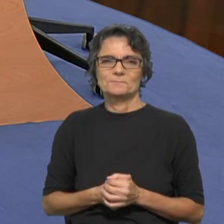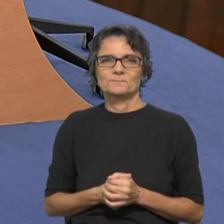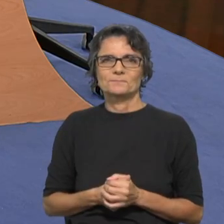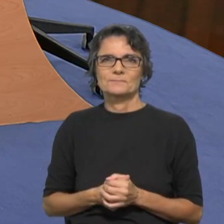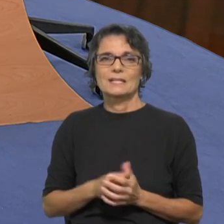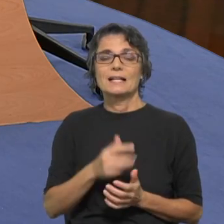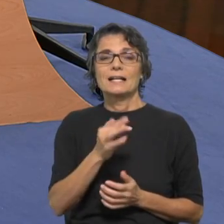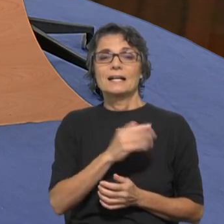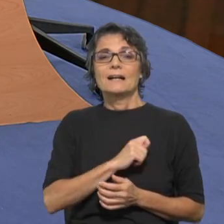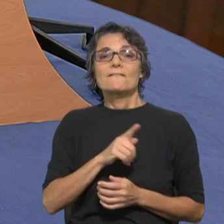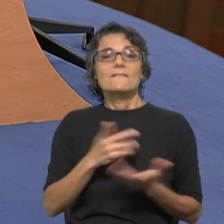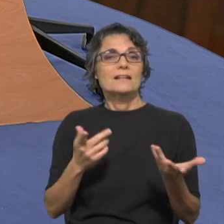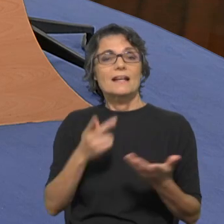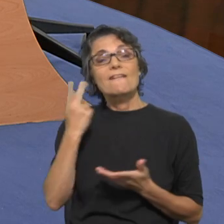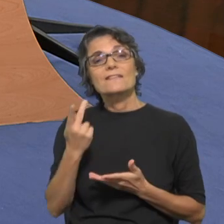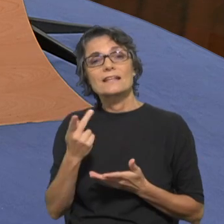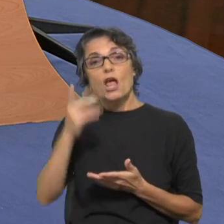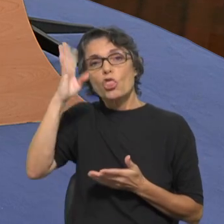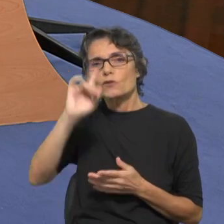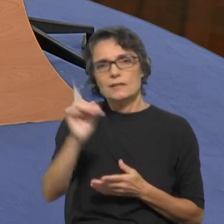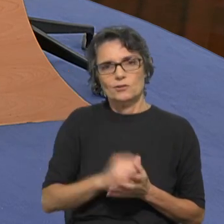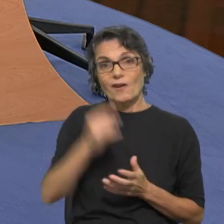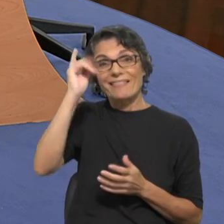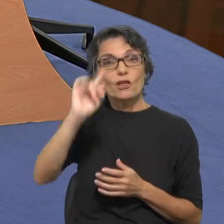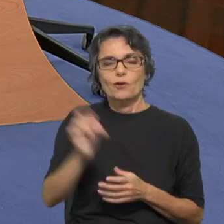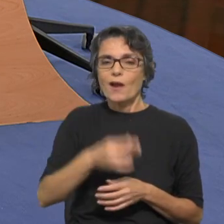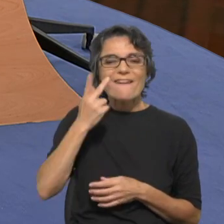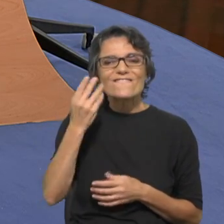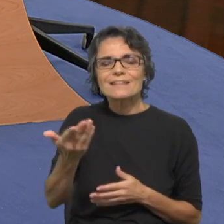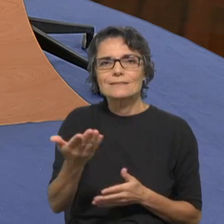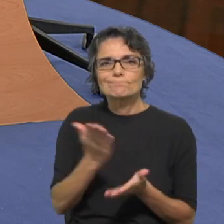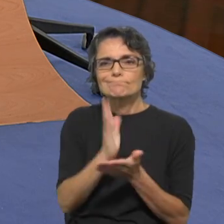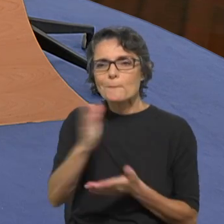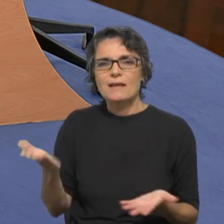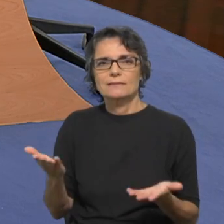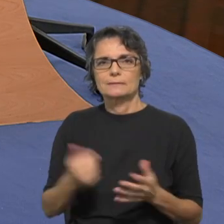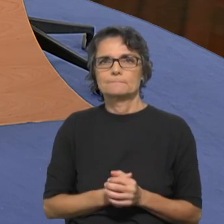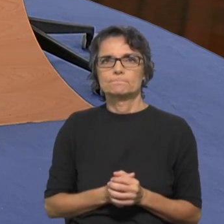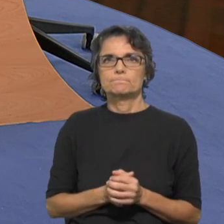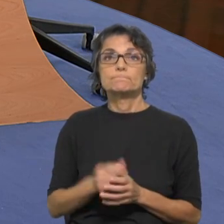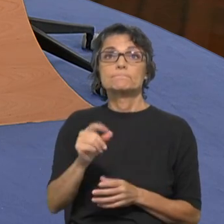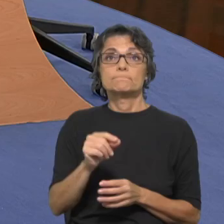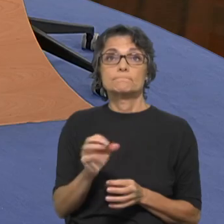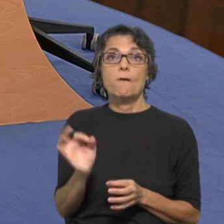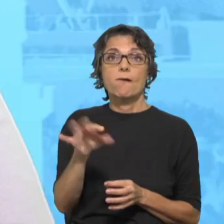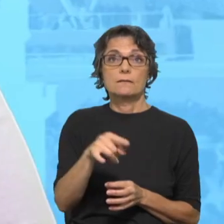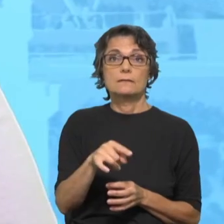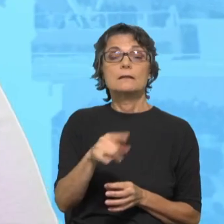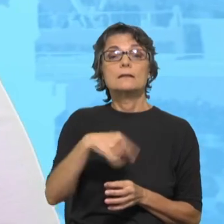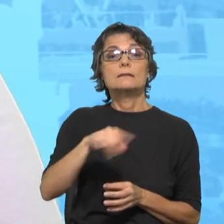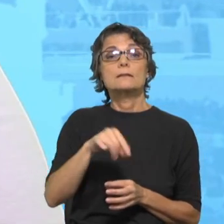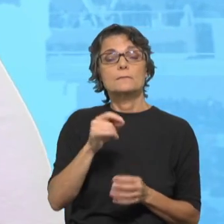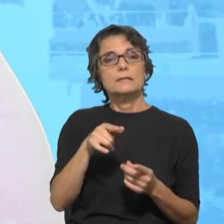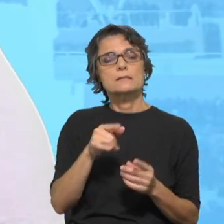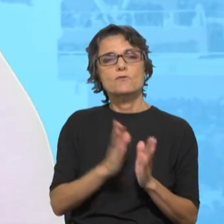uma vida e não uma teoria, nem uma ideia. E se pensarmos também no lema do nosso convívio fraterno, vai pelo mundo mostrar a tua herança, também se calhar é isto que